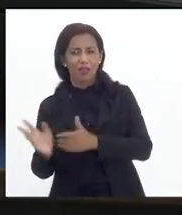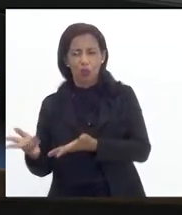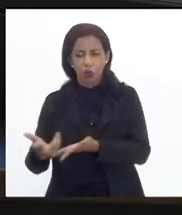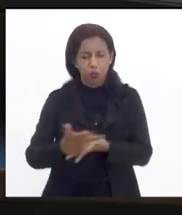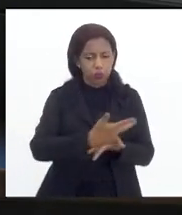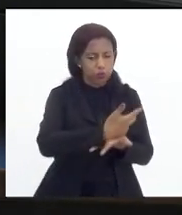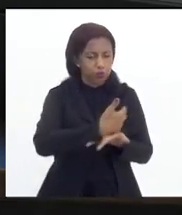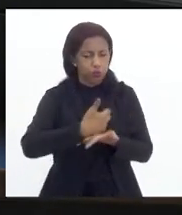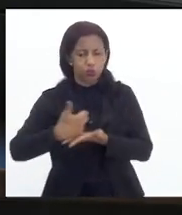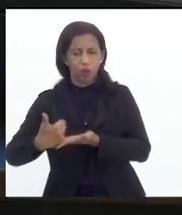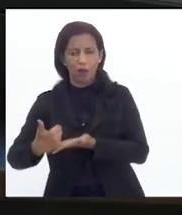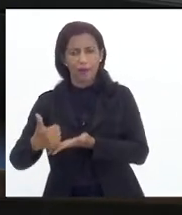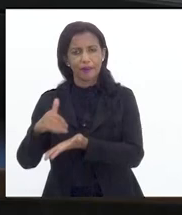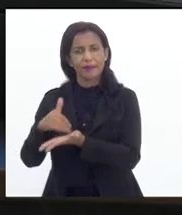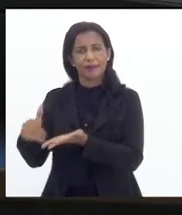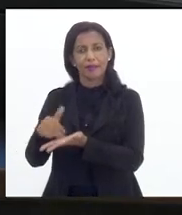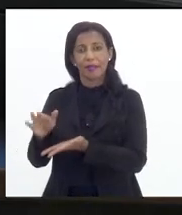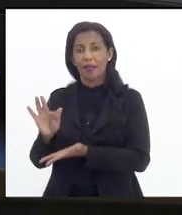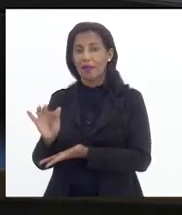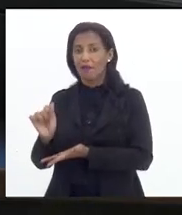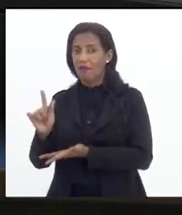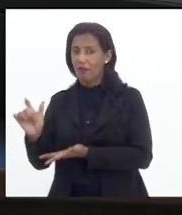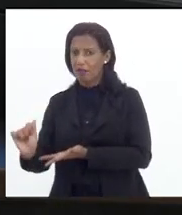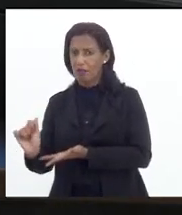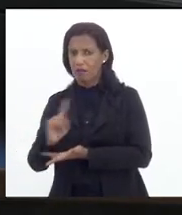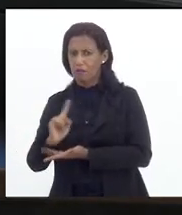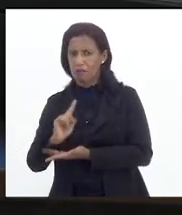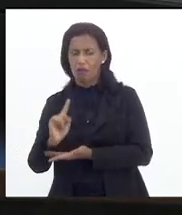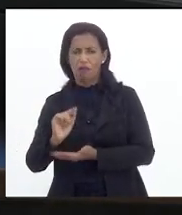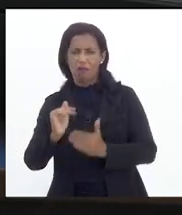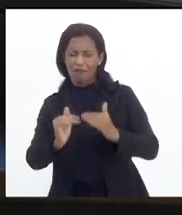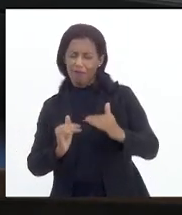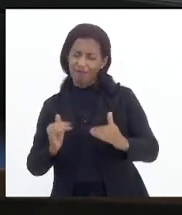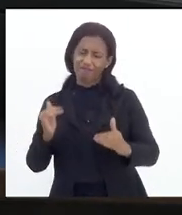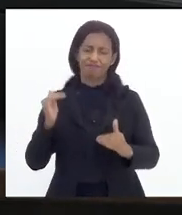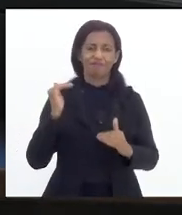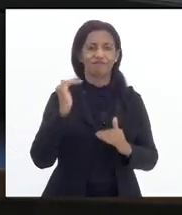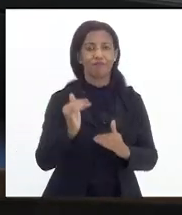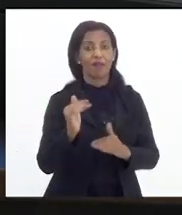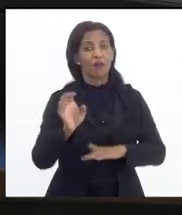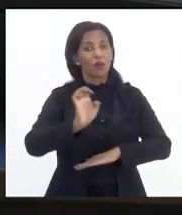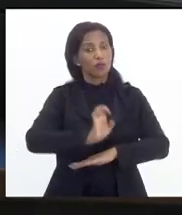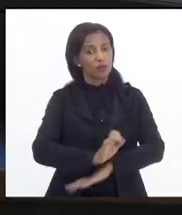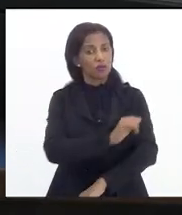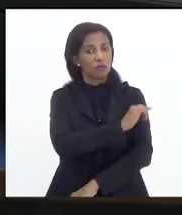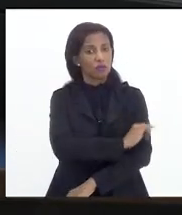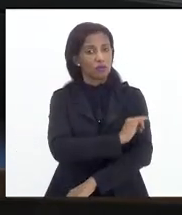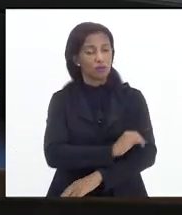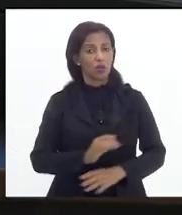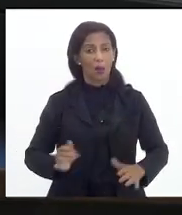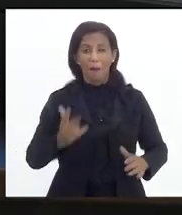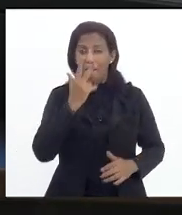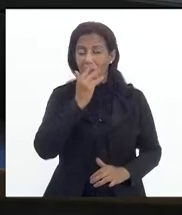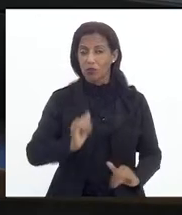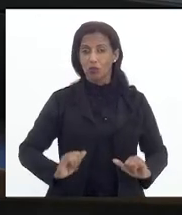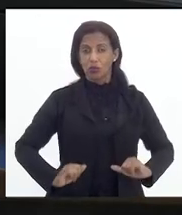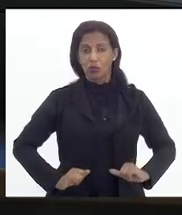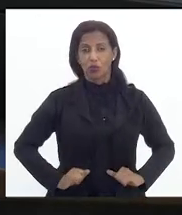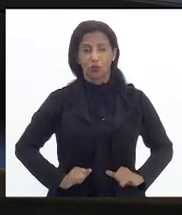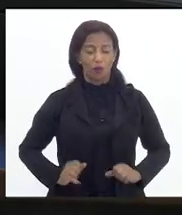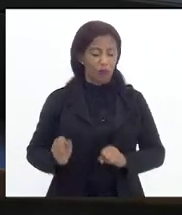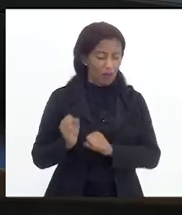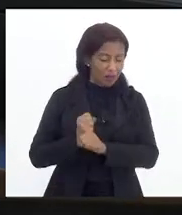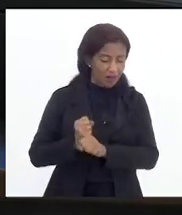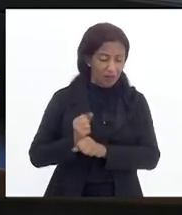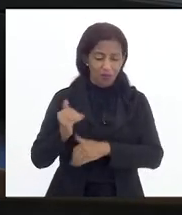arrecadação da secretaria de fazenda vai muito além disso na cidade do estado do Rio de Janeiro sofre há décadas